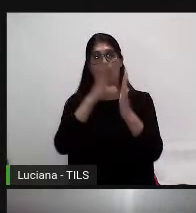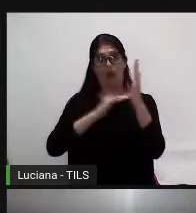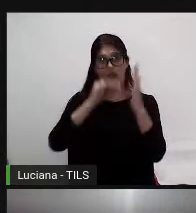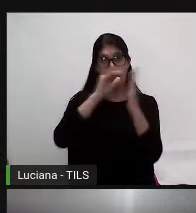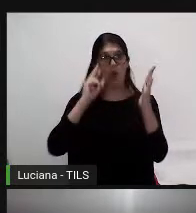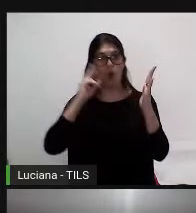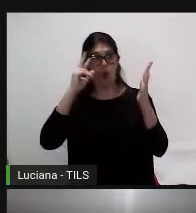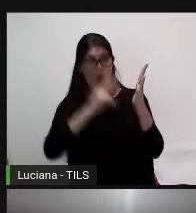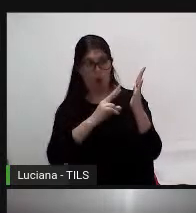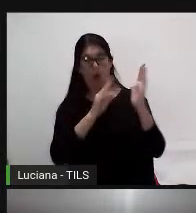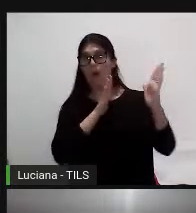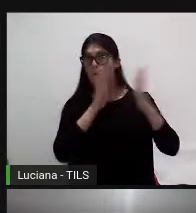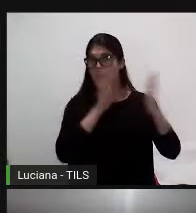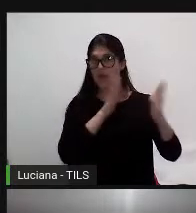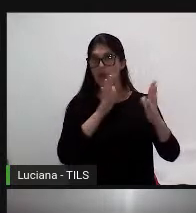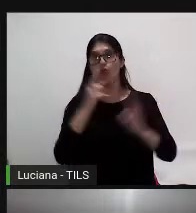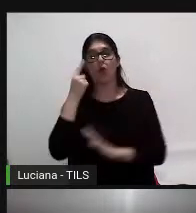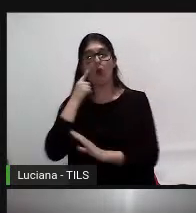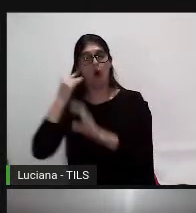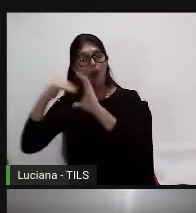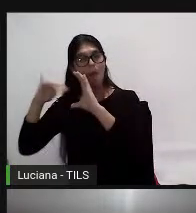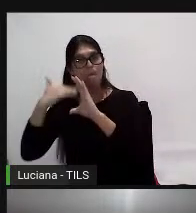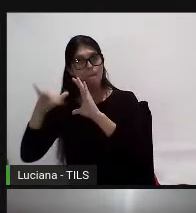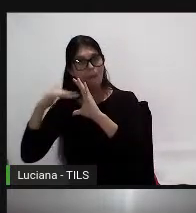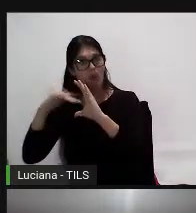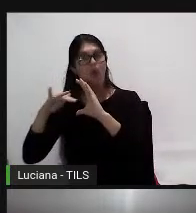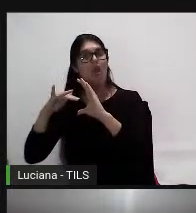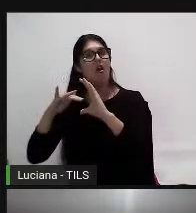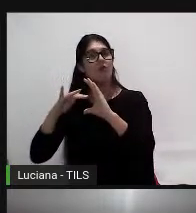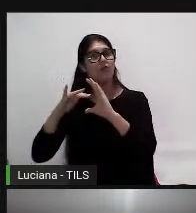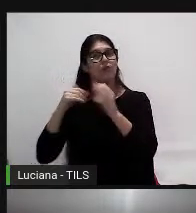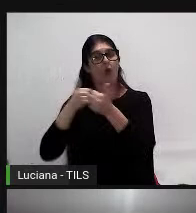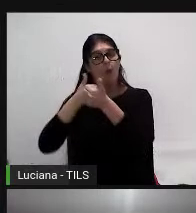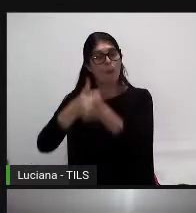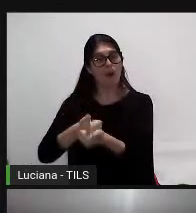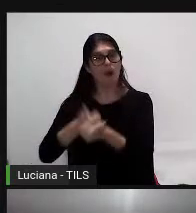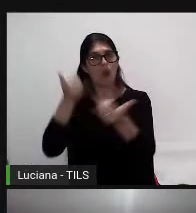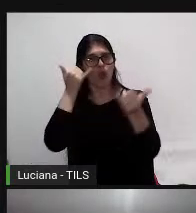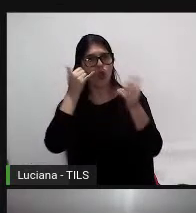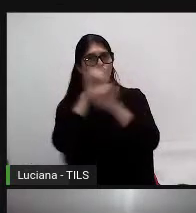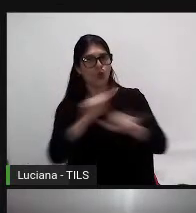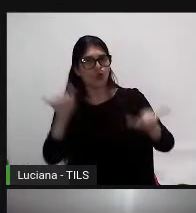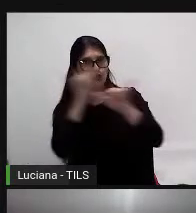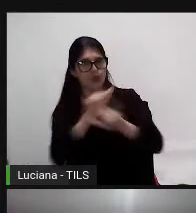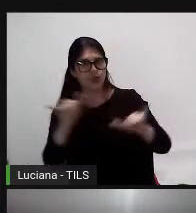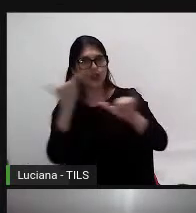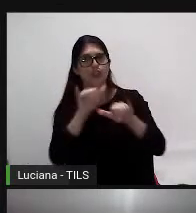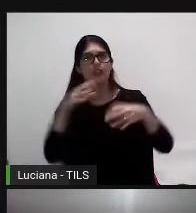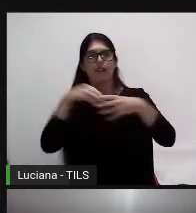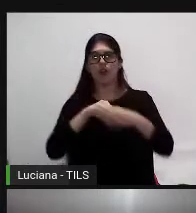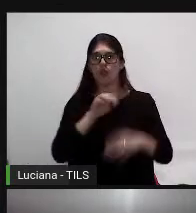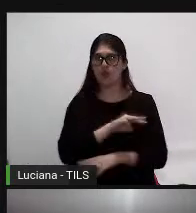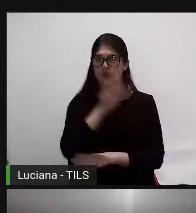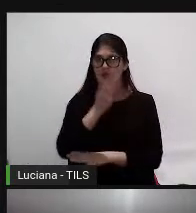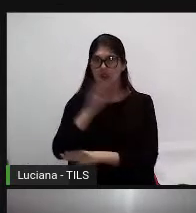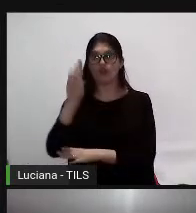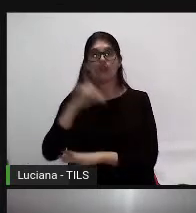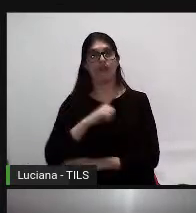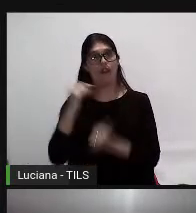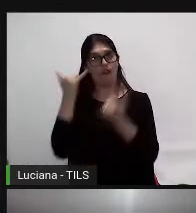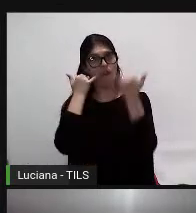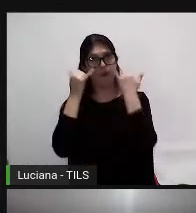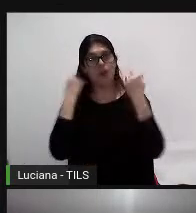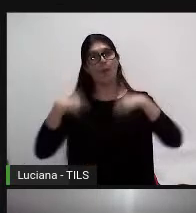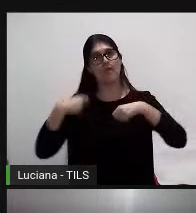os prazos, acompanhem os e-mails, olhem as notícias no site. Então, nós estaremos tentando informar, mas é importante